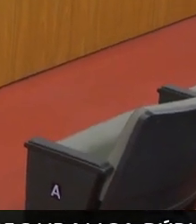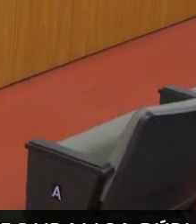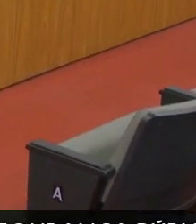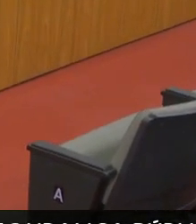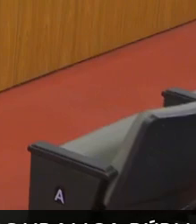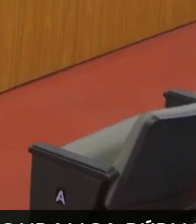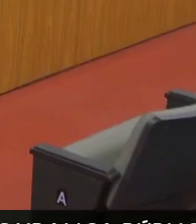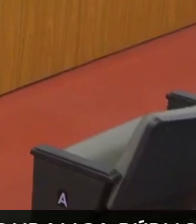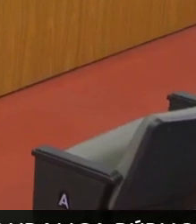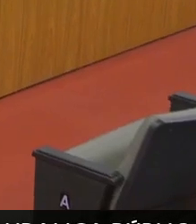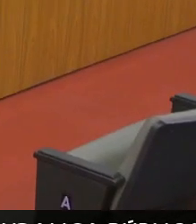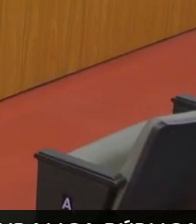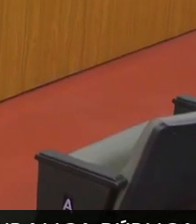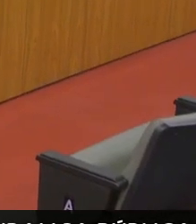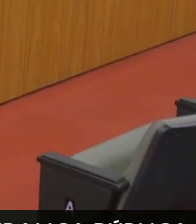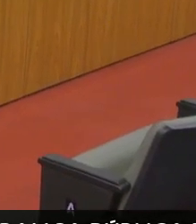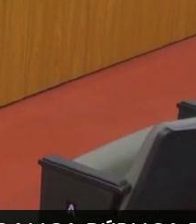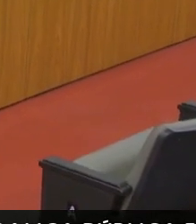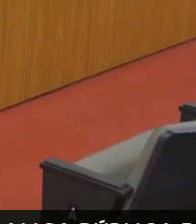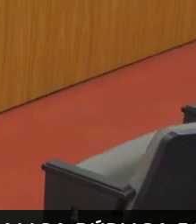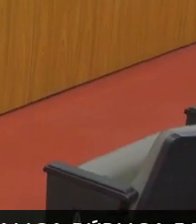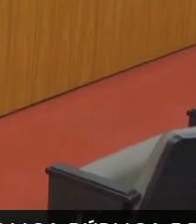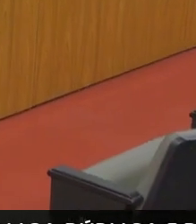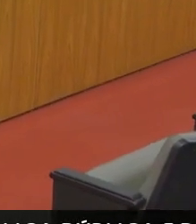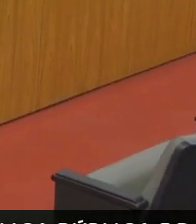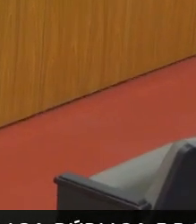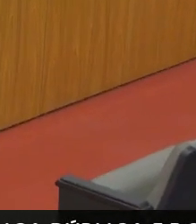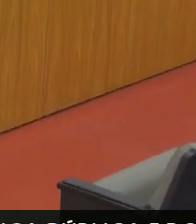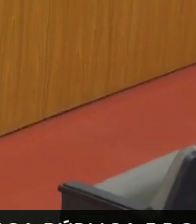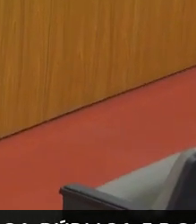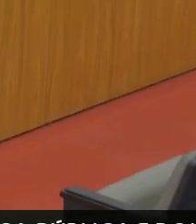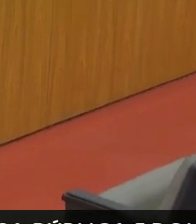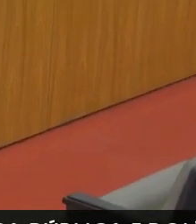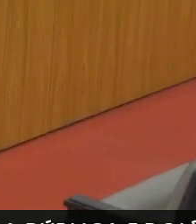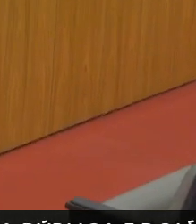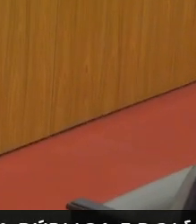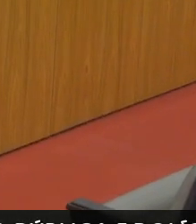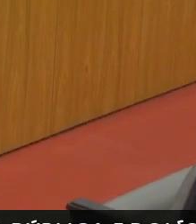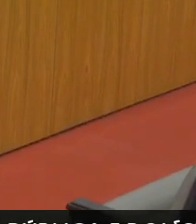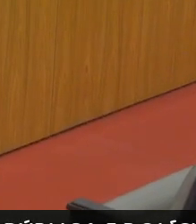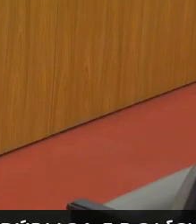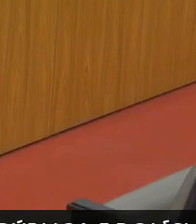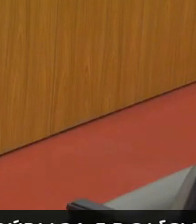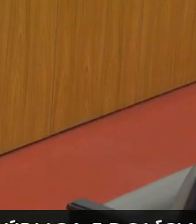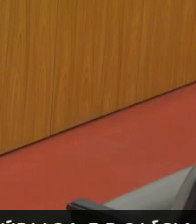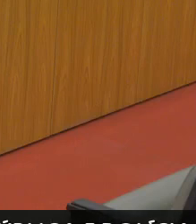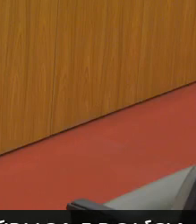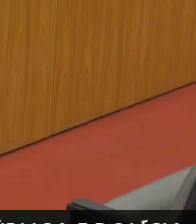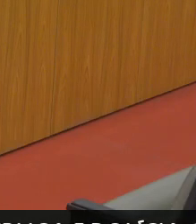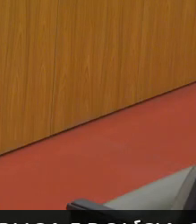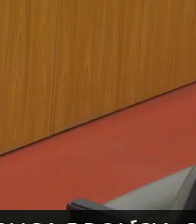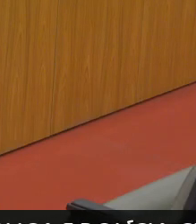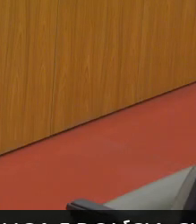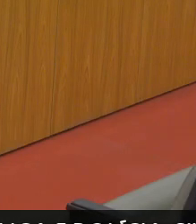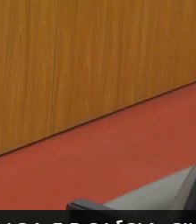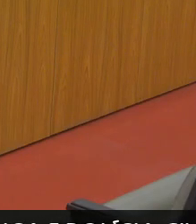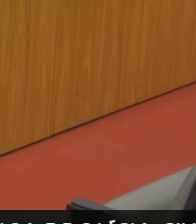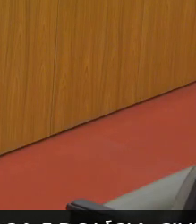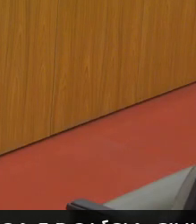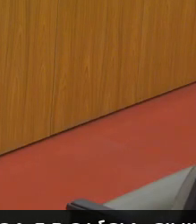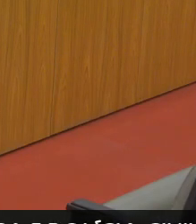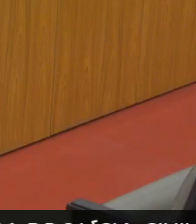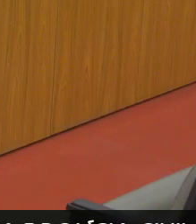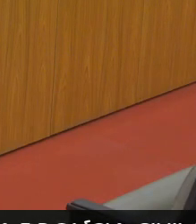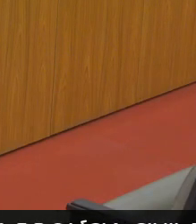já a presidência agradece a presença do Dr Guilherme Cardoso Vasconcelos Delegado de Polícia